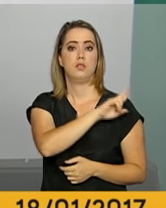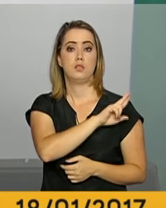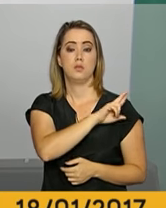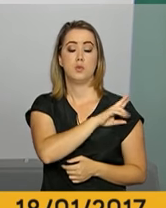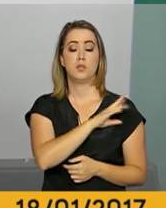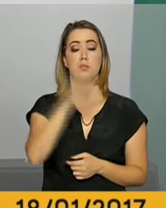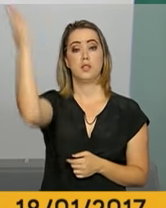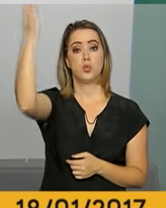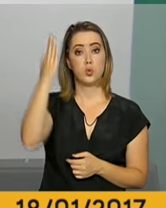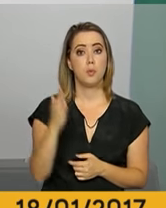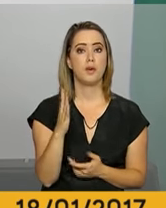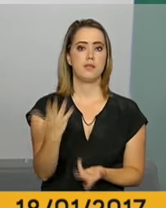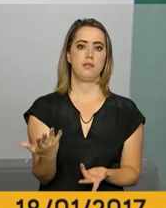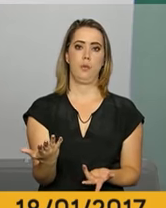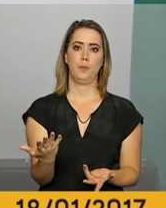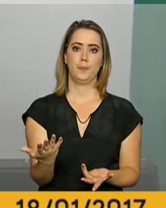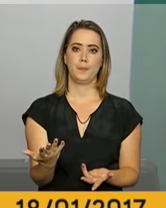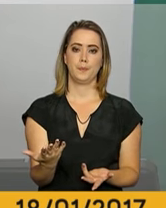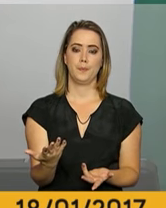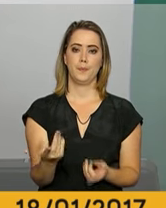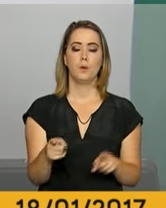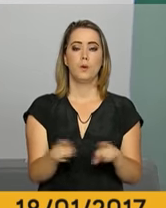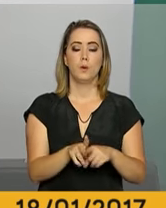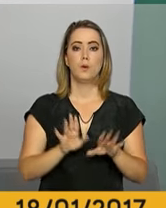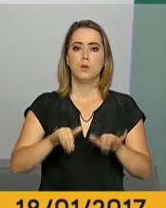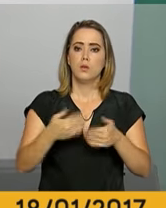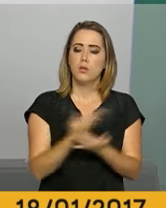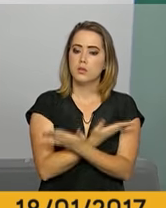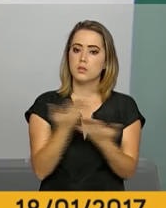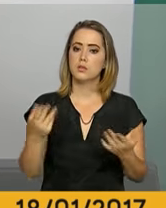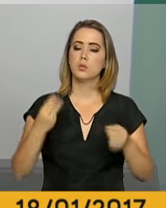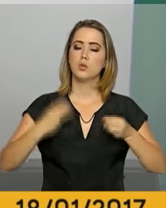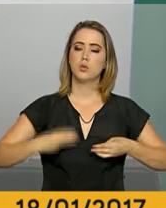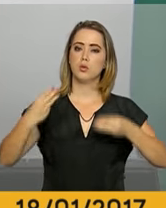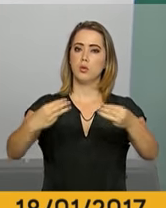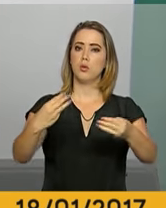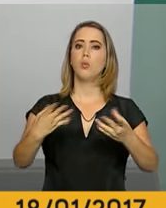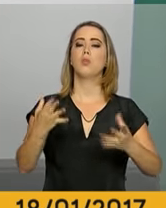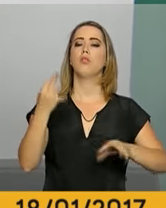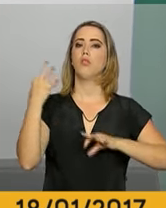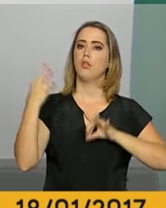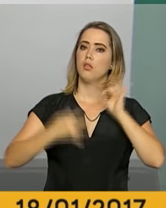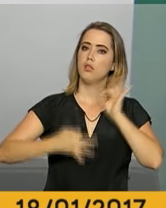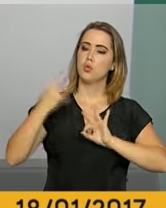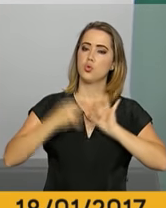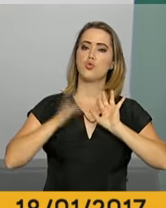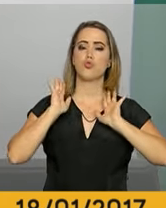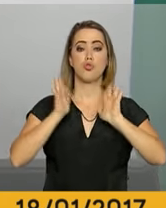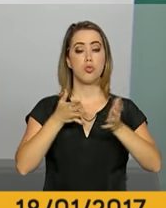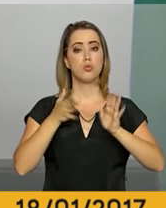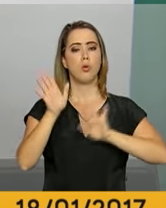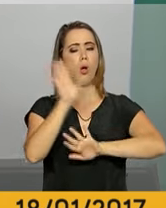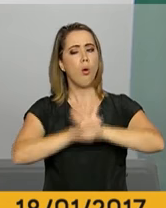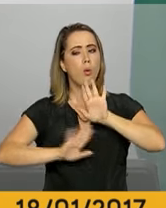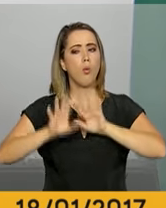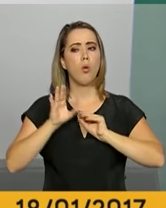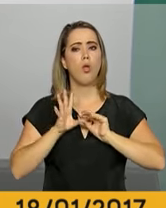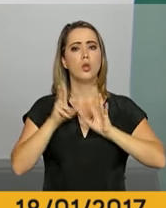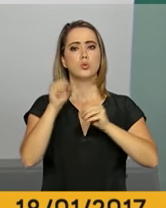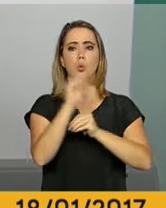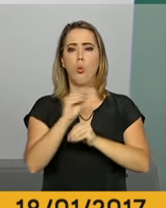Daí porque os senhores sabem que o ministro Alexandre, ao longo de mais de 5, 6 meses, cuidou de elaborar um plano